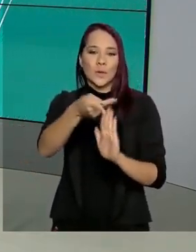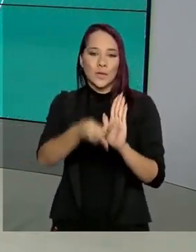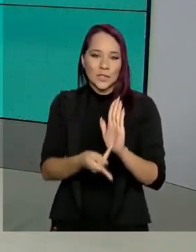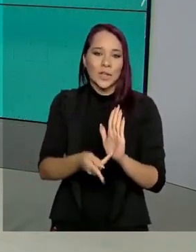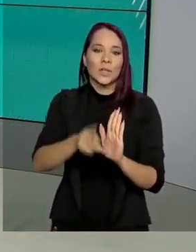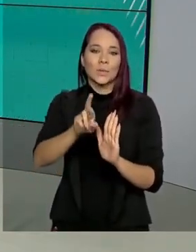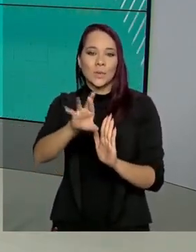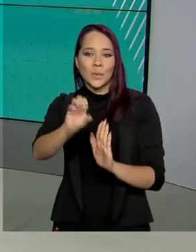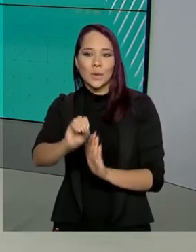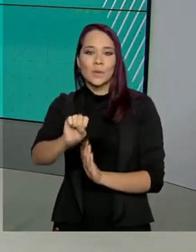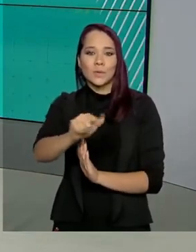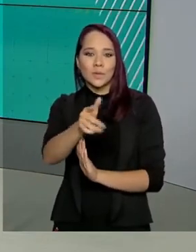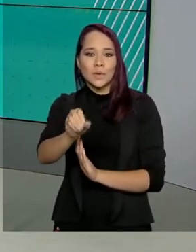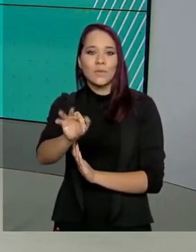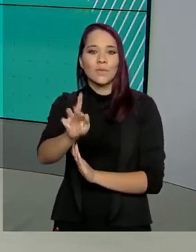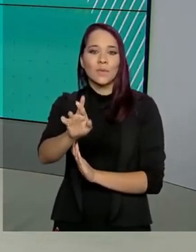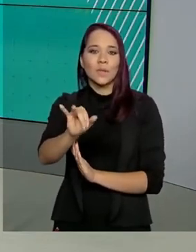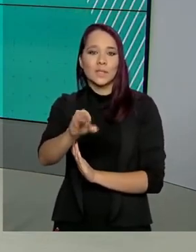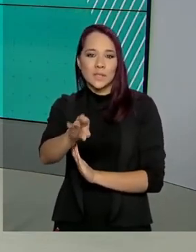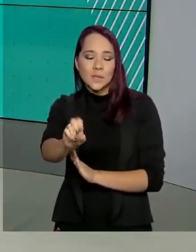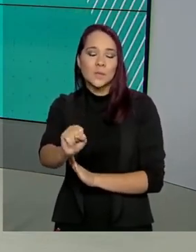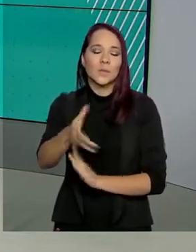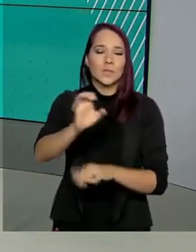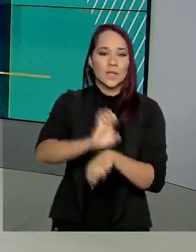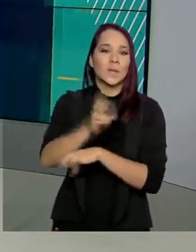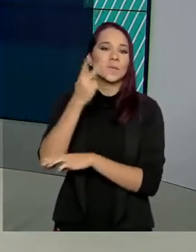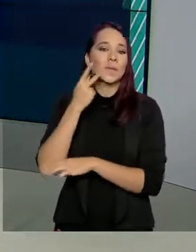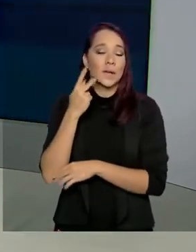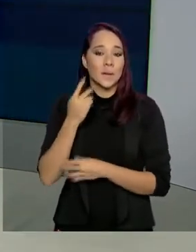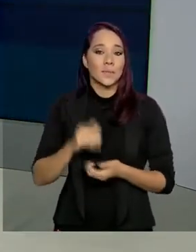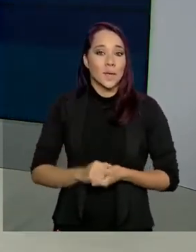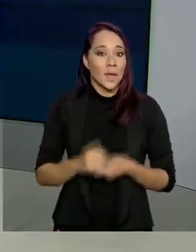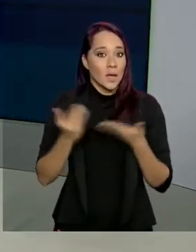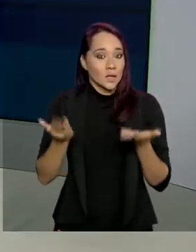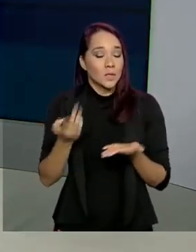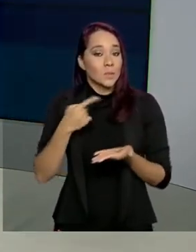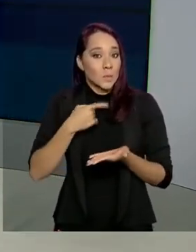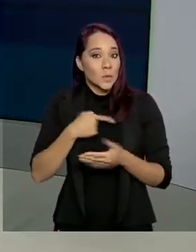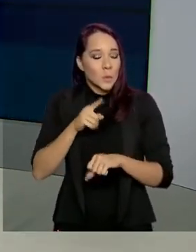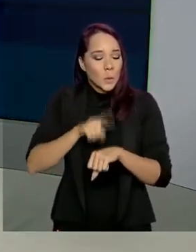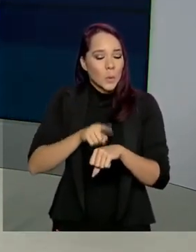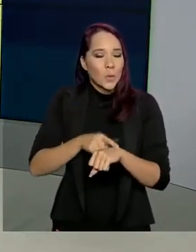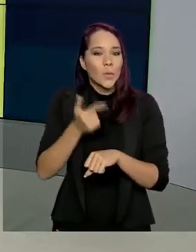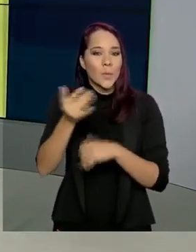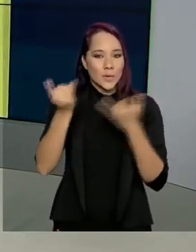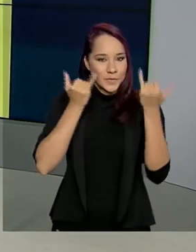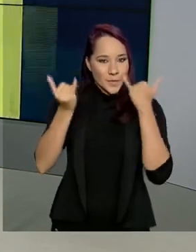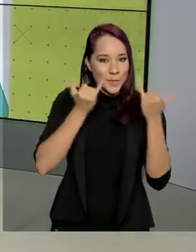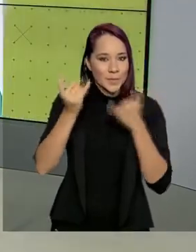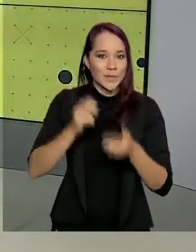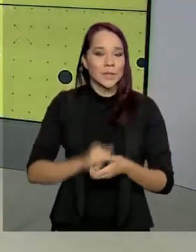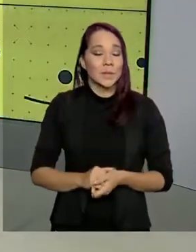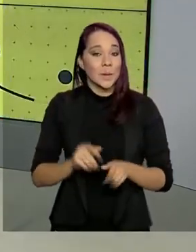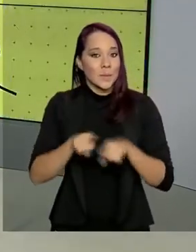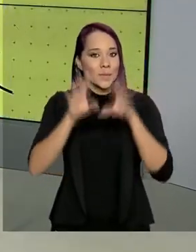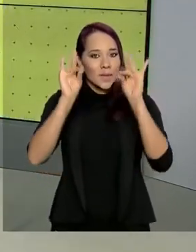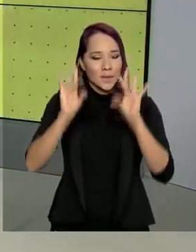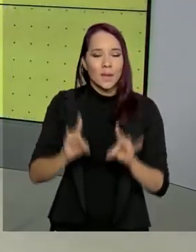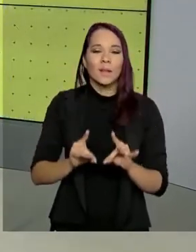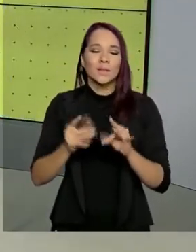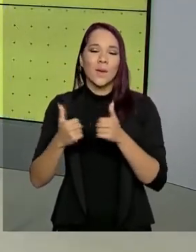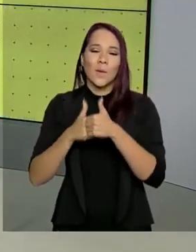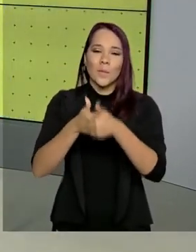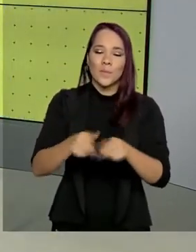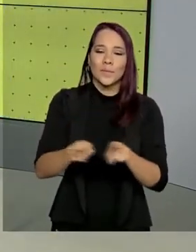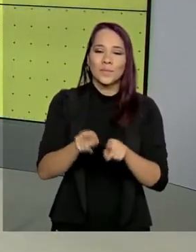de integração do rio são francisco ao estado do ceará mas podemos voltar a qualquer momento com outras informações mas detalhes